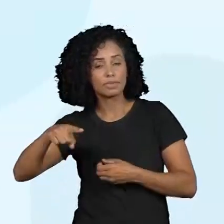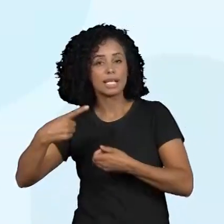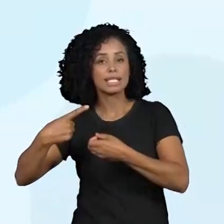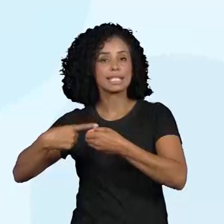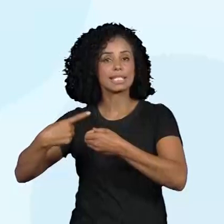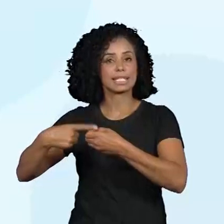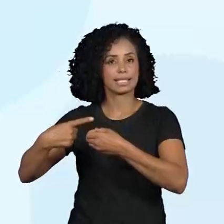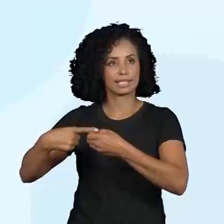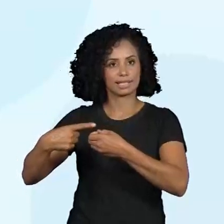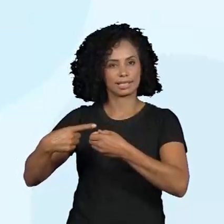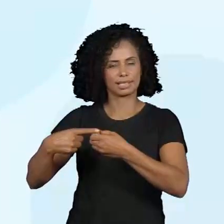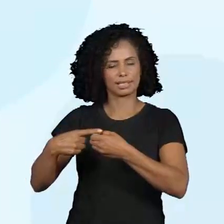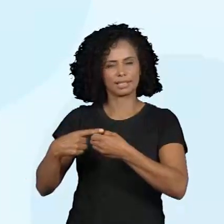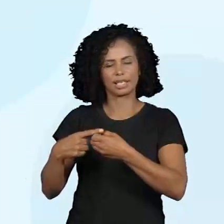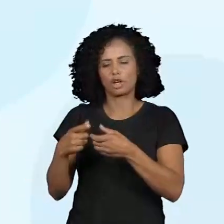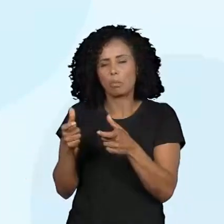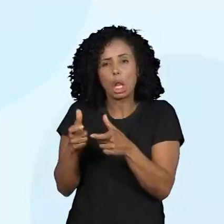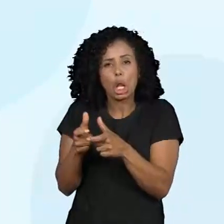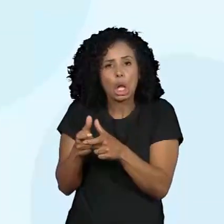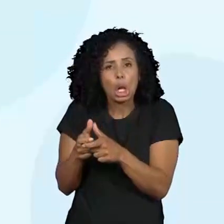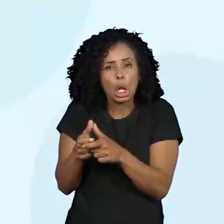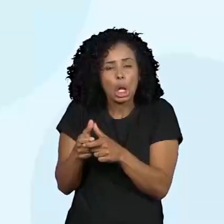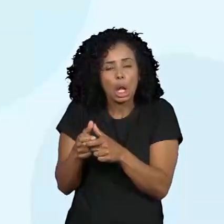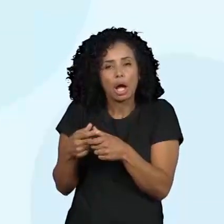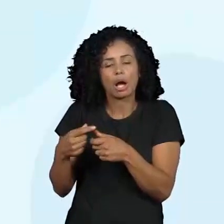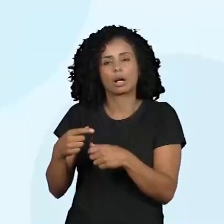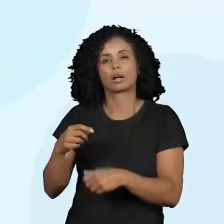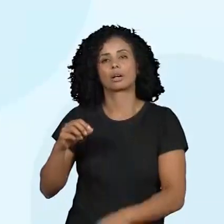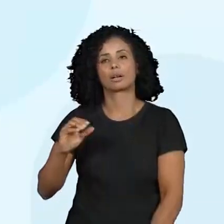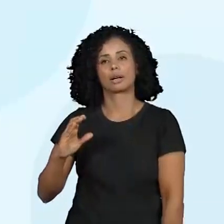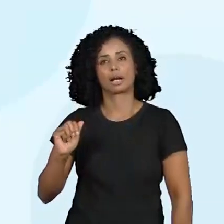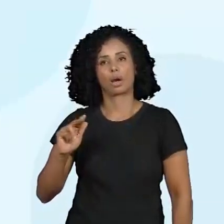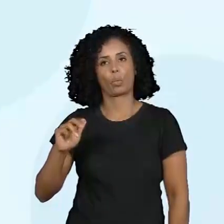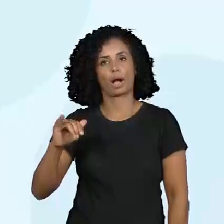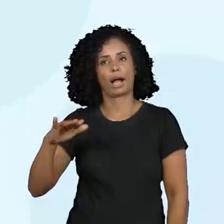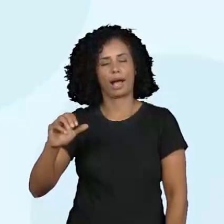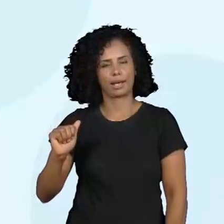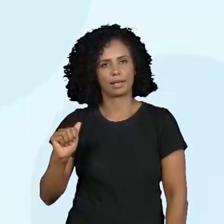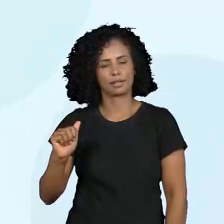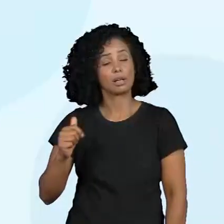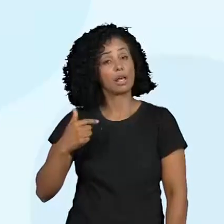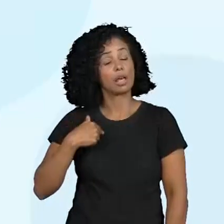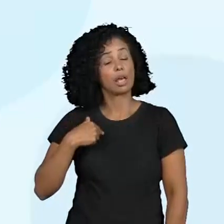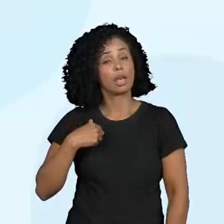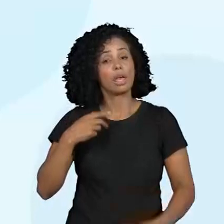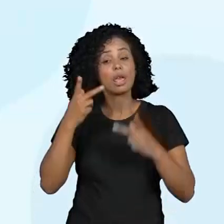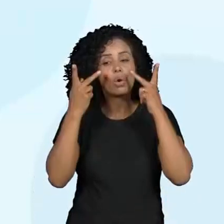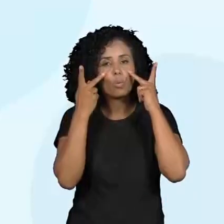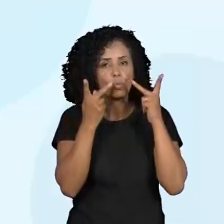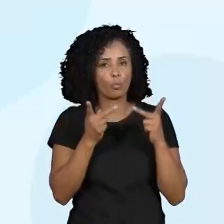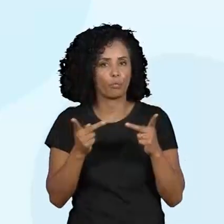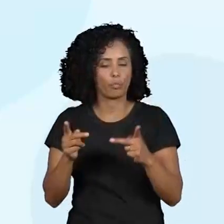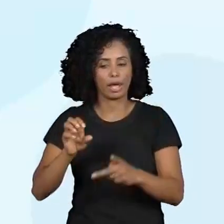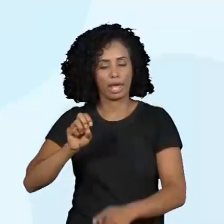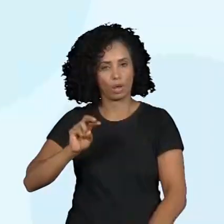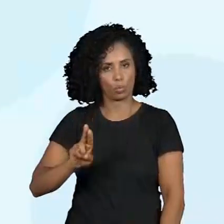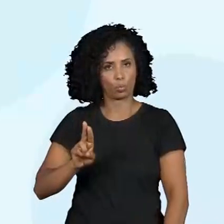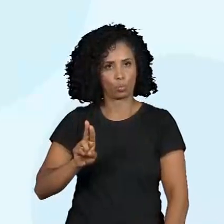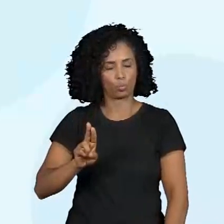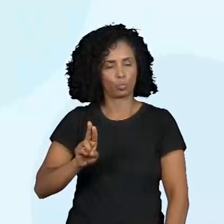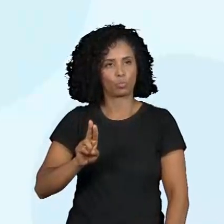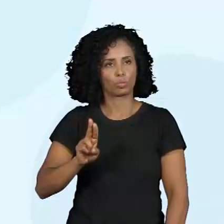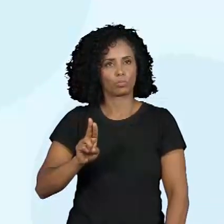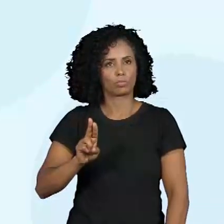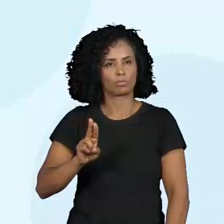chamada Caucaia do Alto se eu visitava eu tenho um passado aqui ó fui fazer